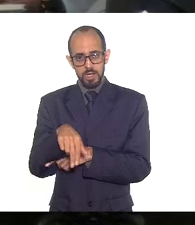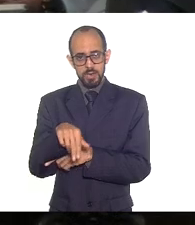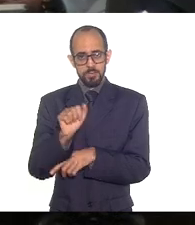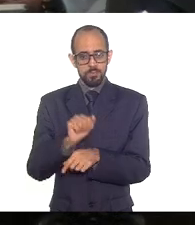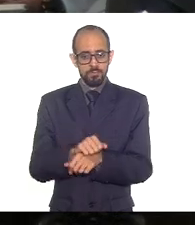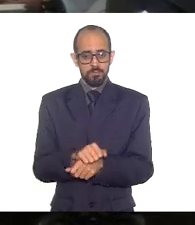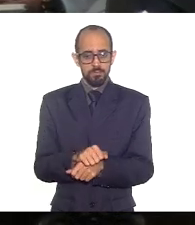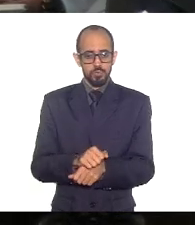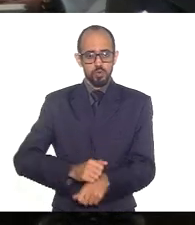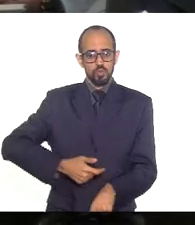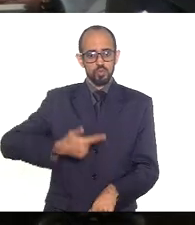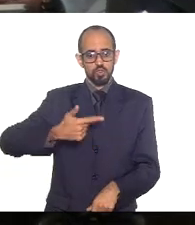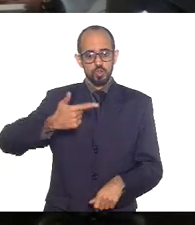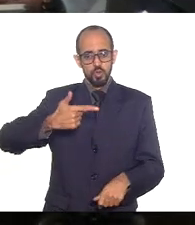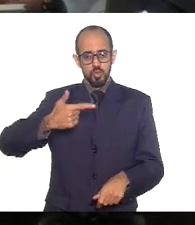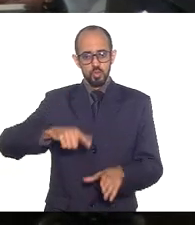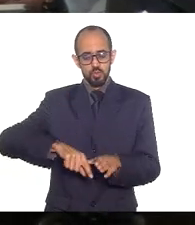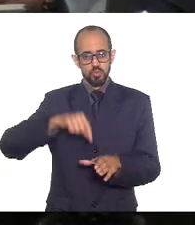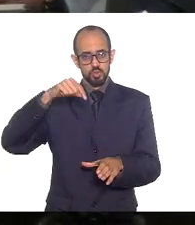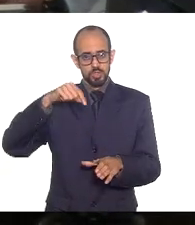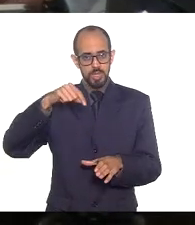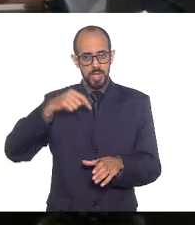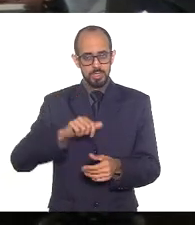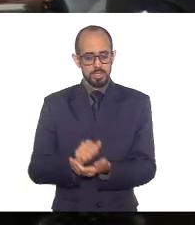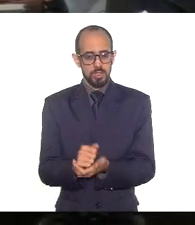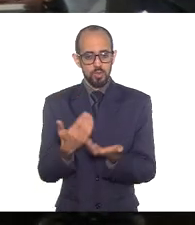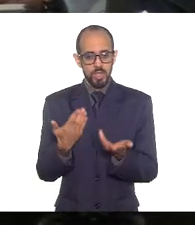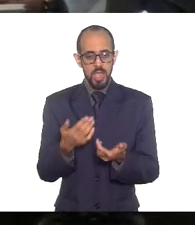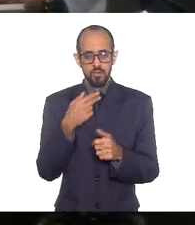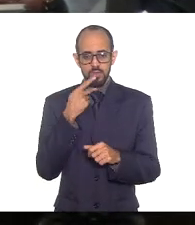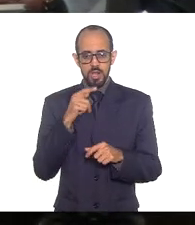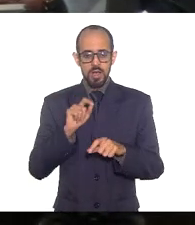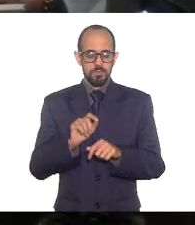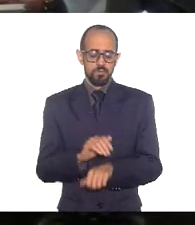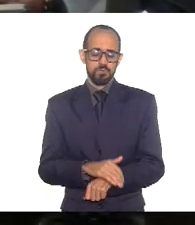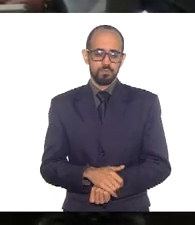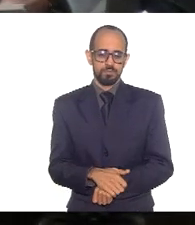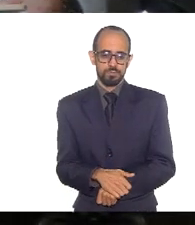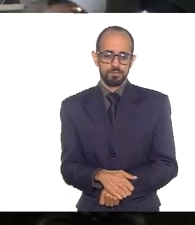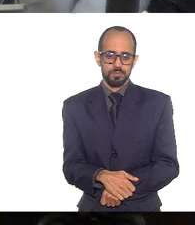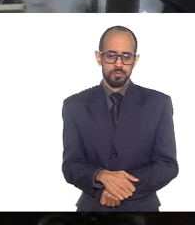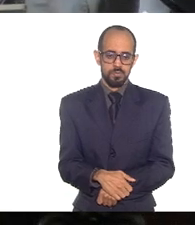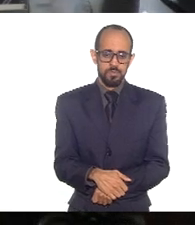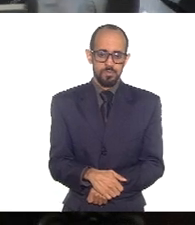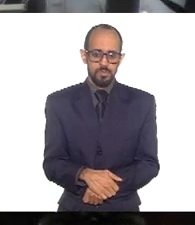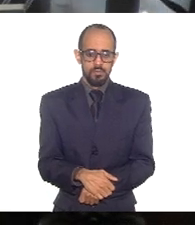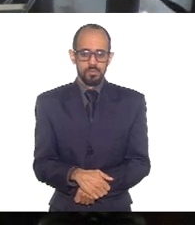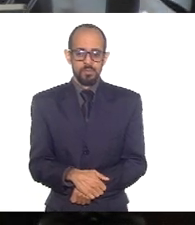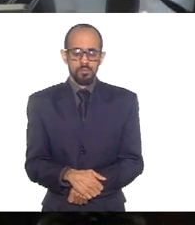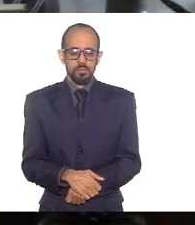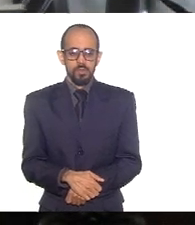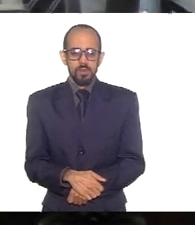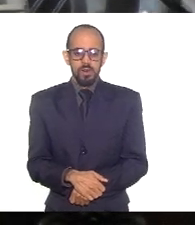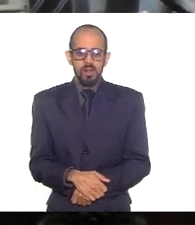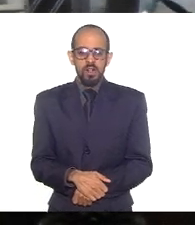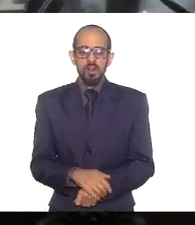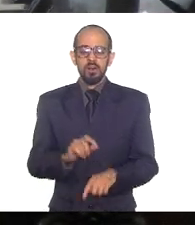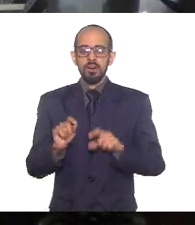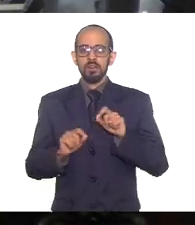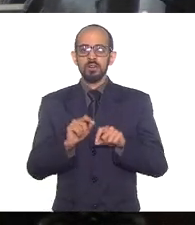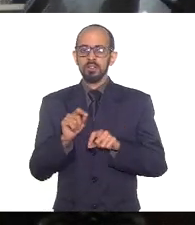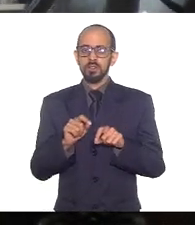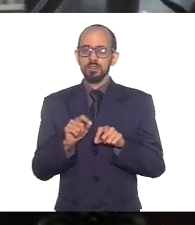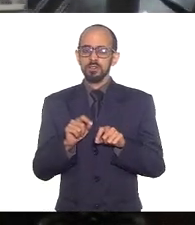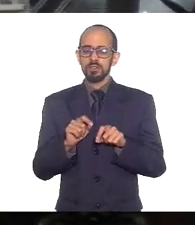segundo destaque que ela aqui é é quer dizer que